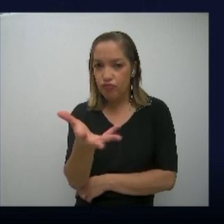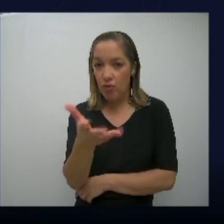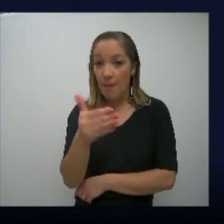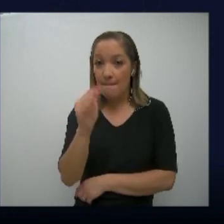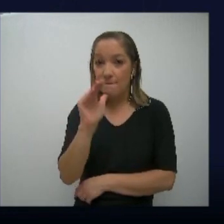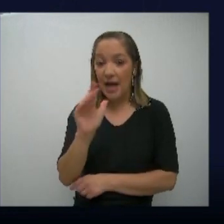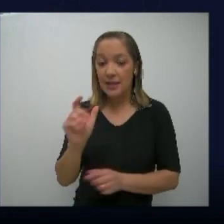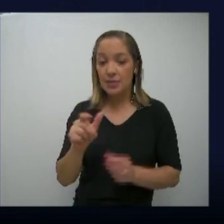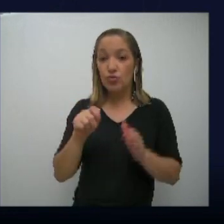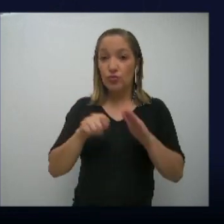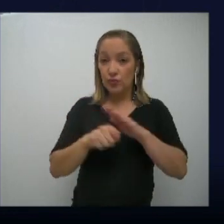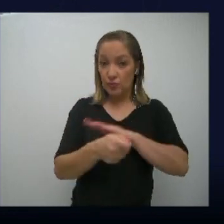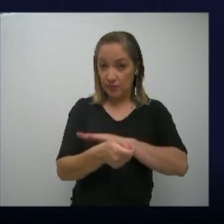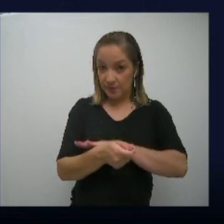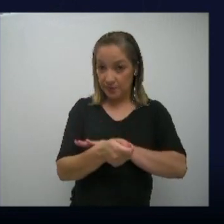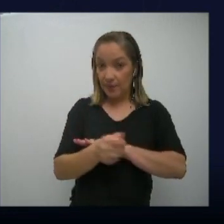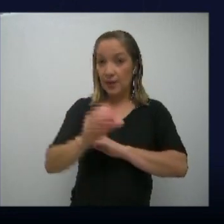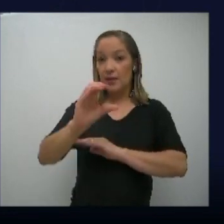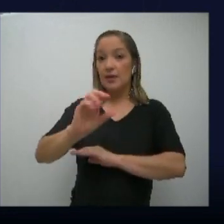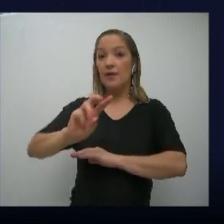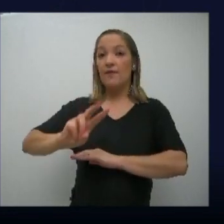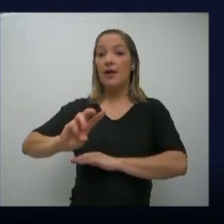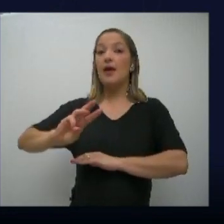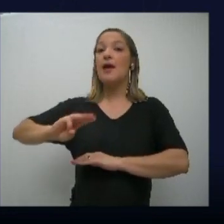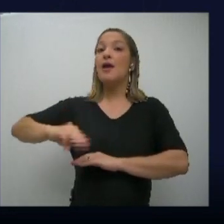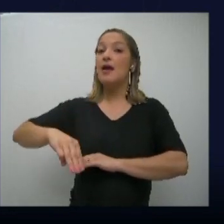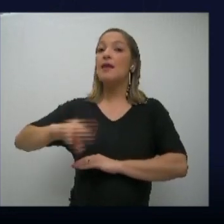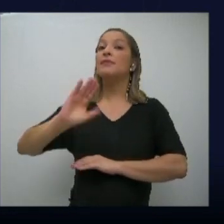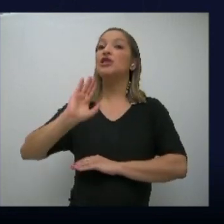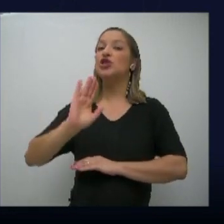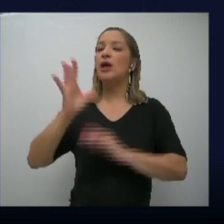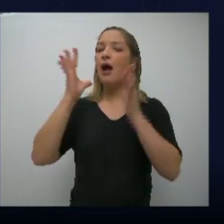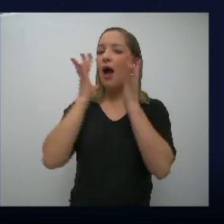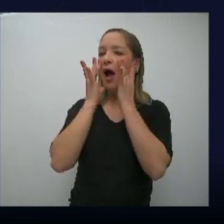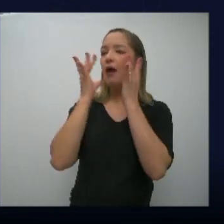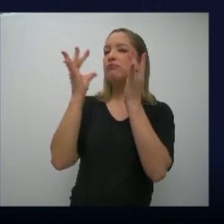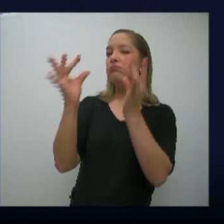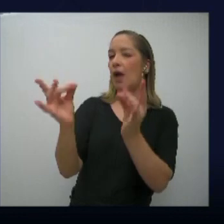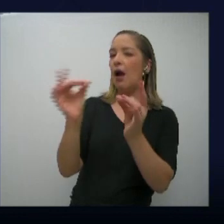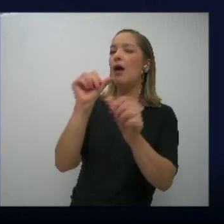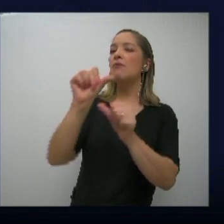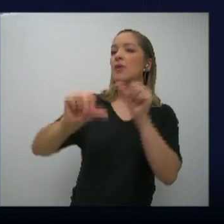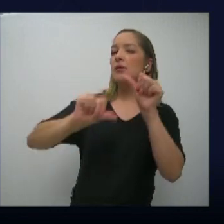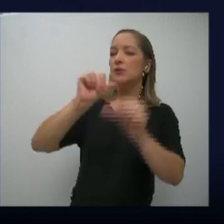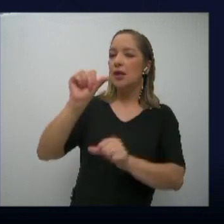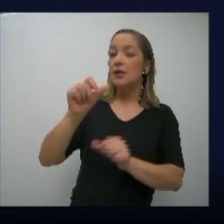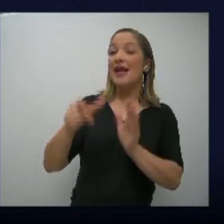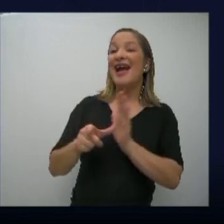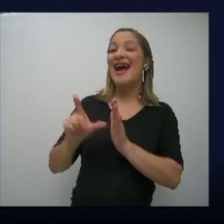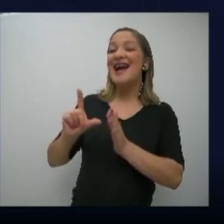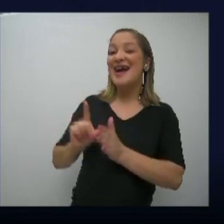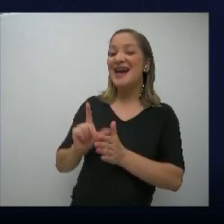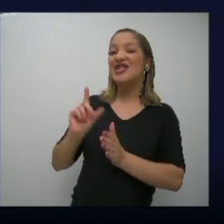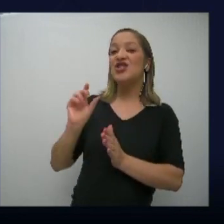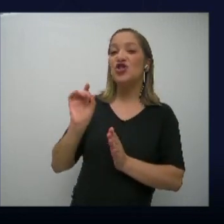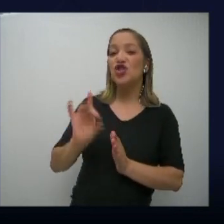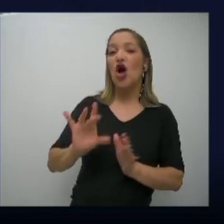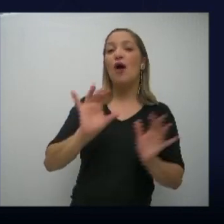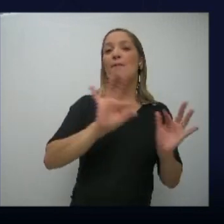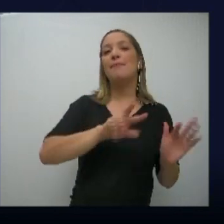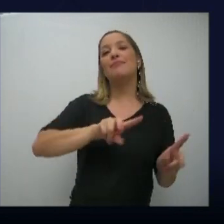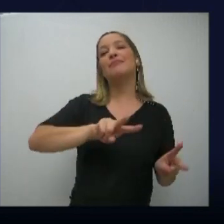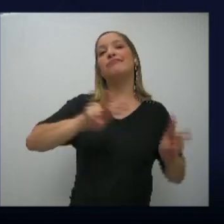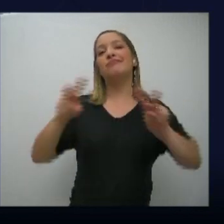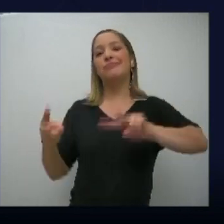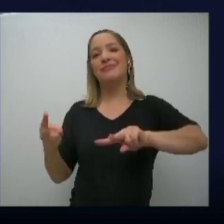ainda mais a questão de investimento nós tivemos já tava antenada com essa mudança de arranjo antigamente torta possível fazer por transferência